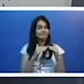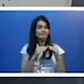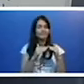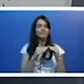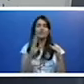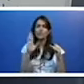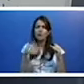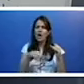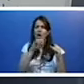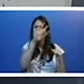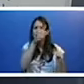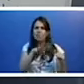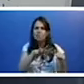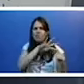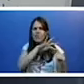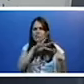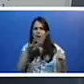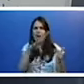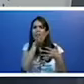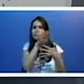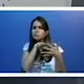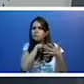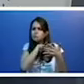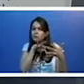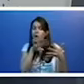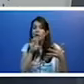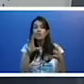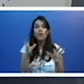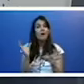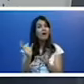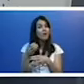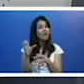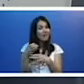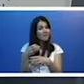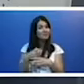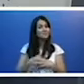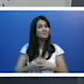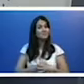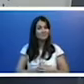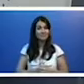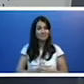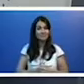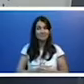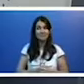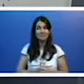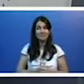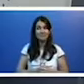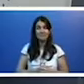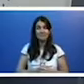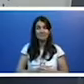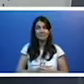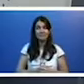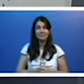montar uma proporção bonitinho, é só fazer conta. No caso da